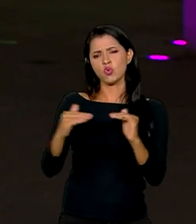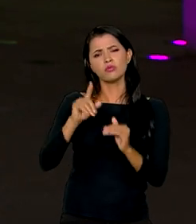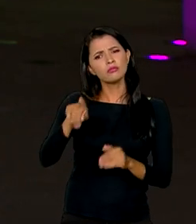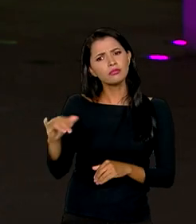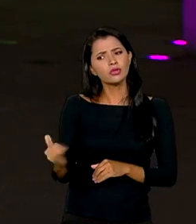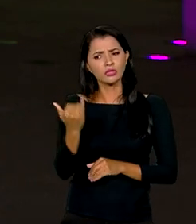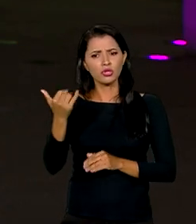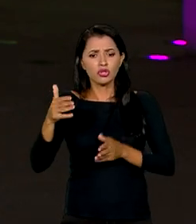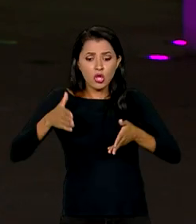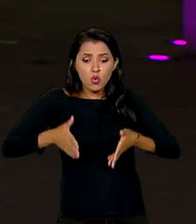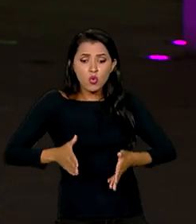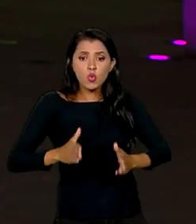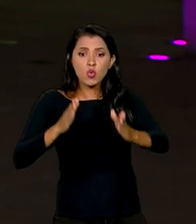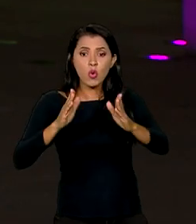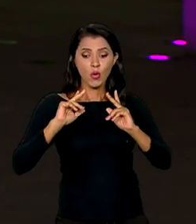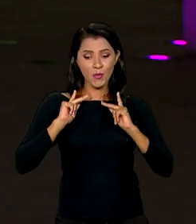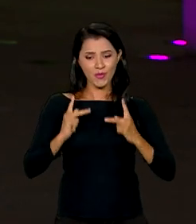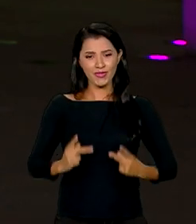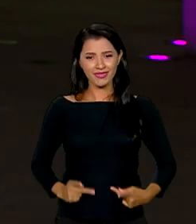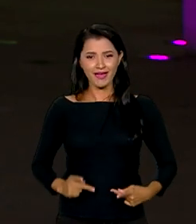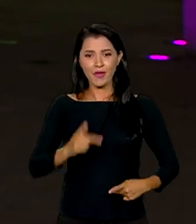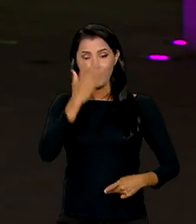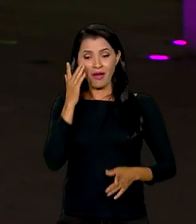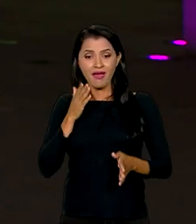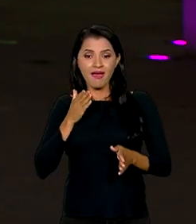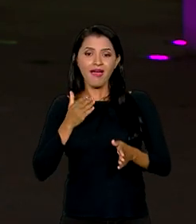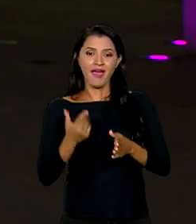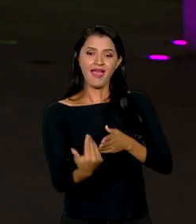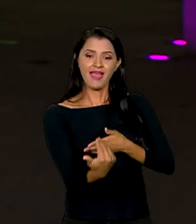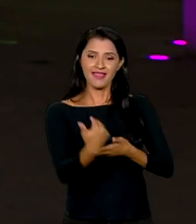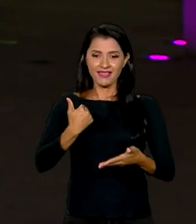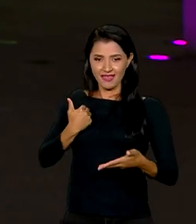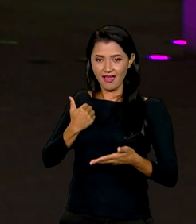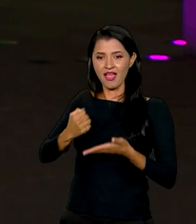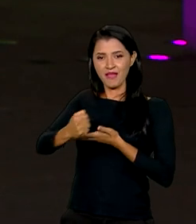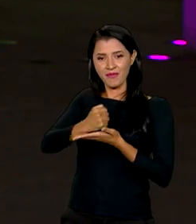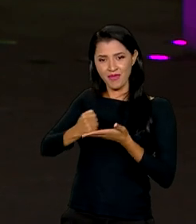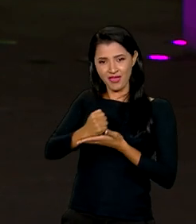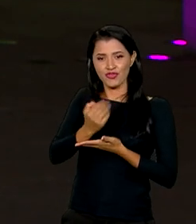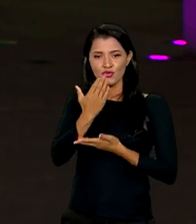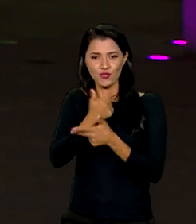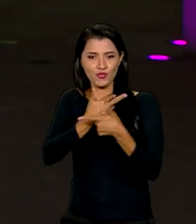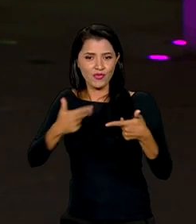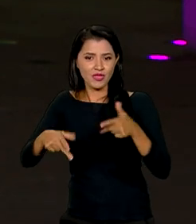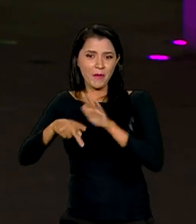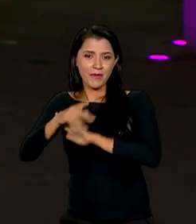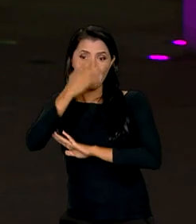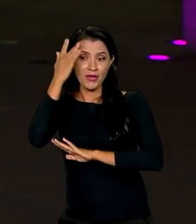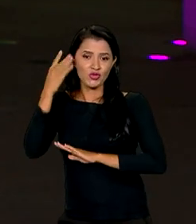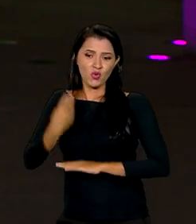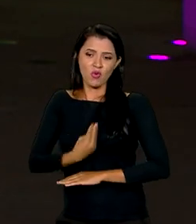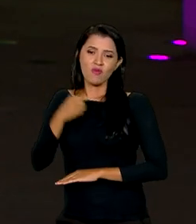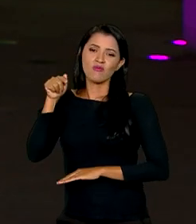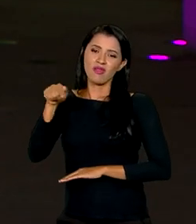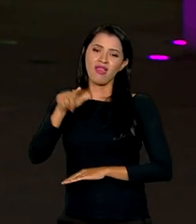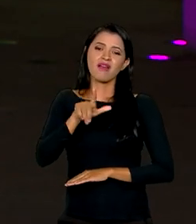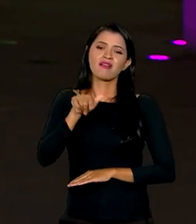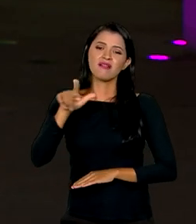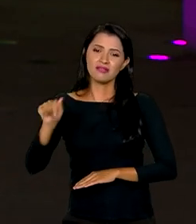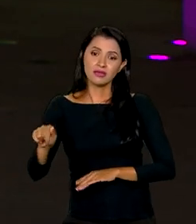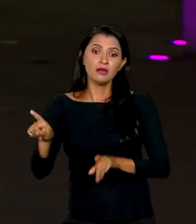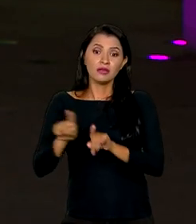um corredor humanitário para a entrada de remédios e alimentos para os civis em Gaza e também para